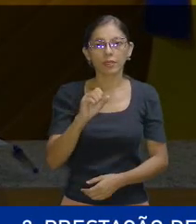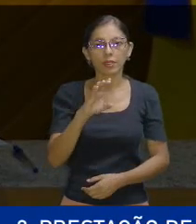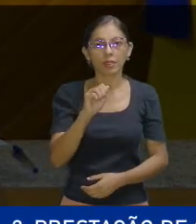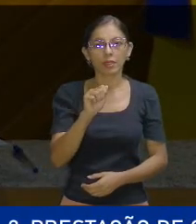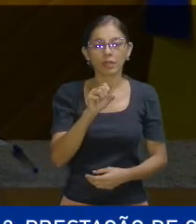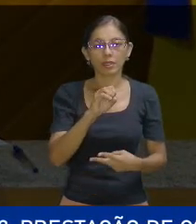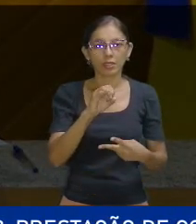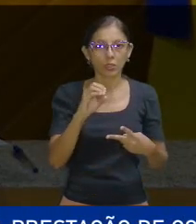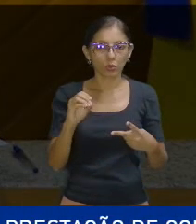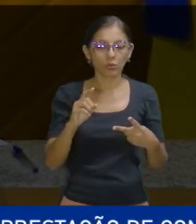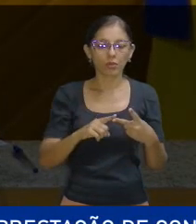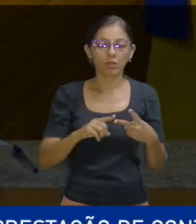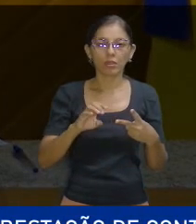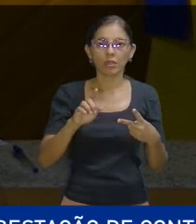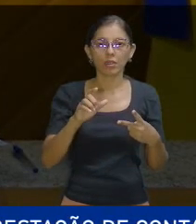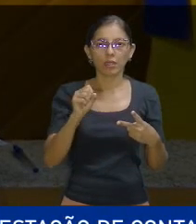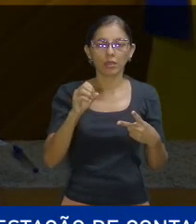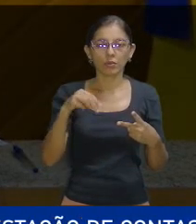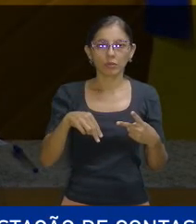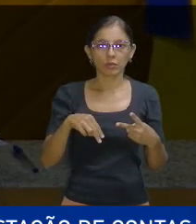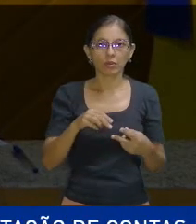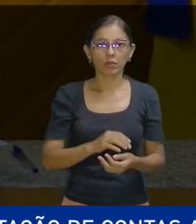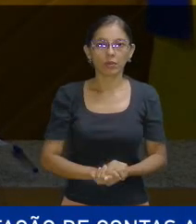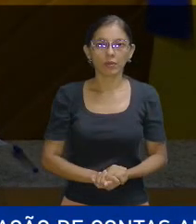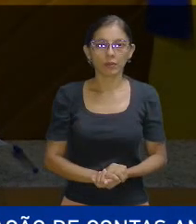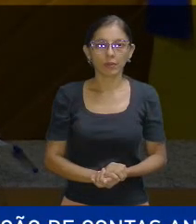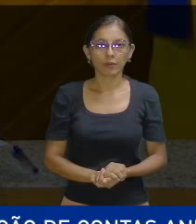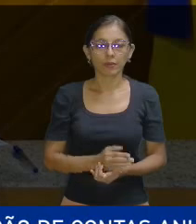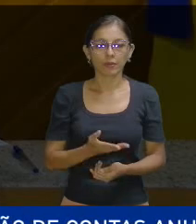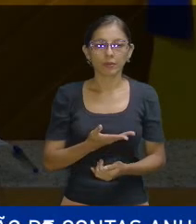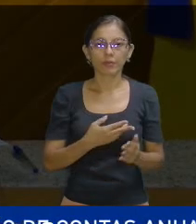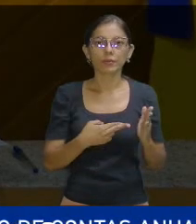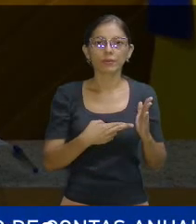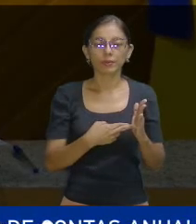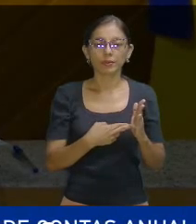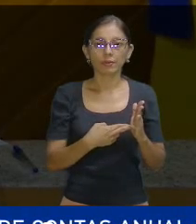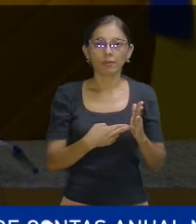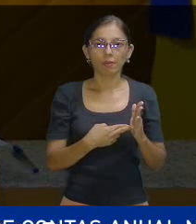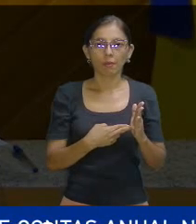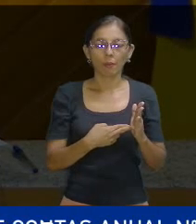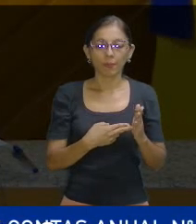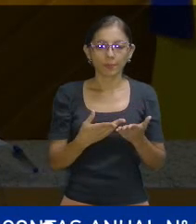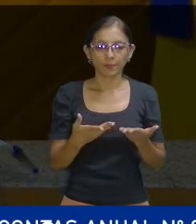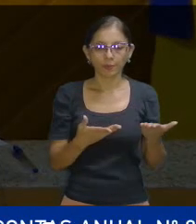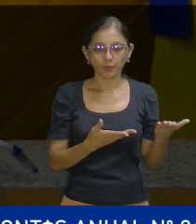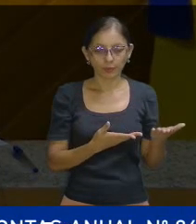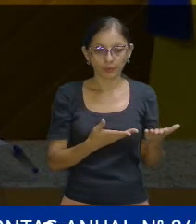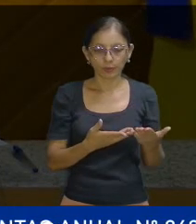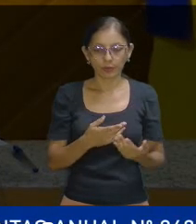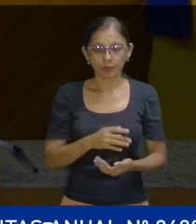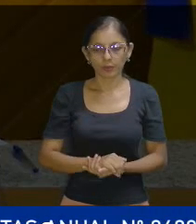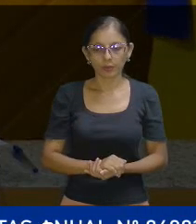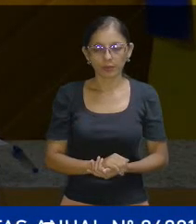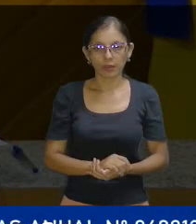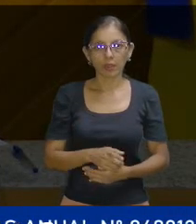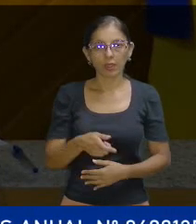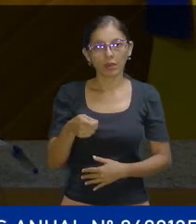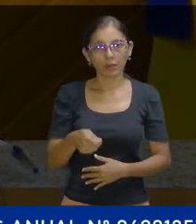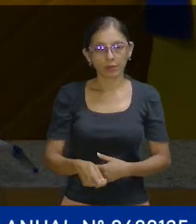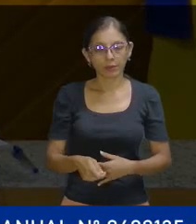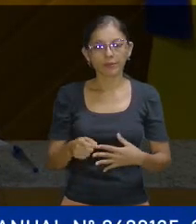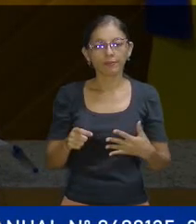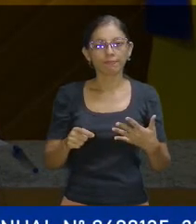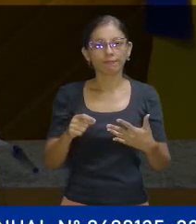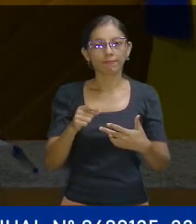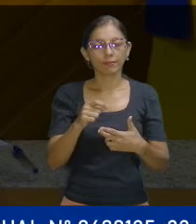Gonçalves Franco. O relator, como eu disse, é o juiz Rivaldo Valente, atuarão como vogais juiz Agostinho